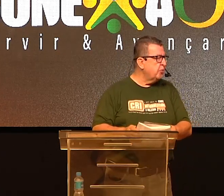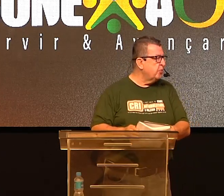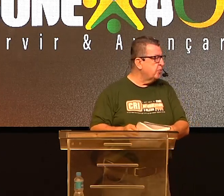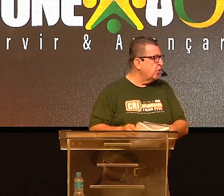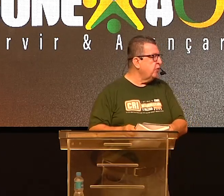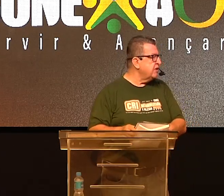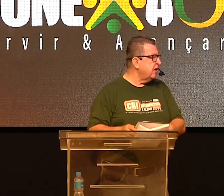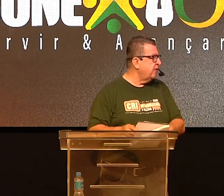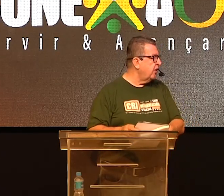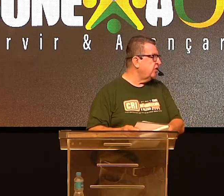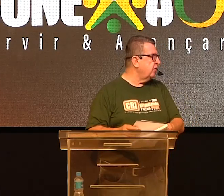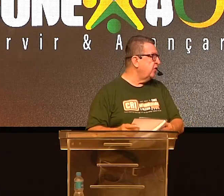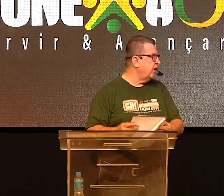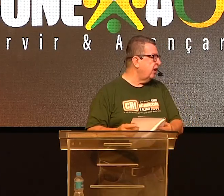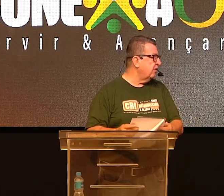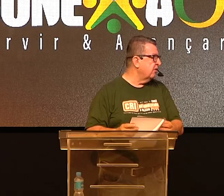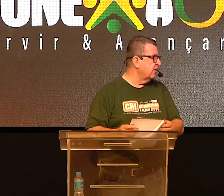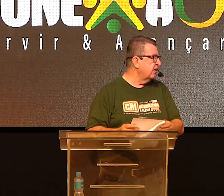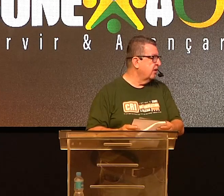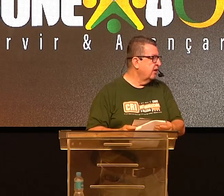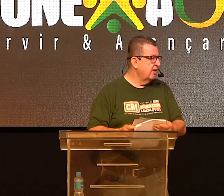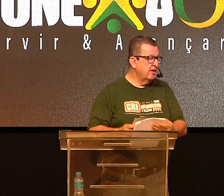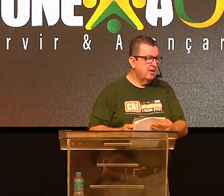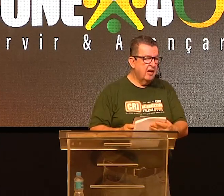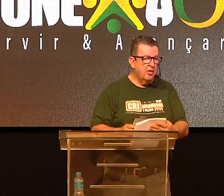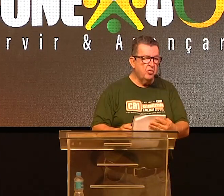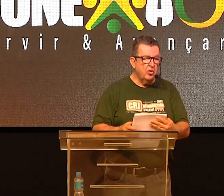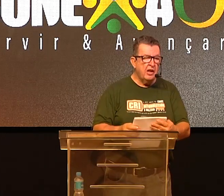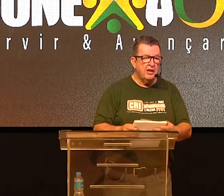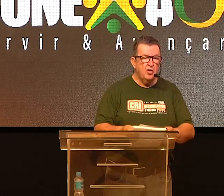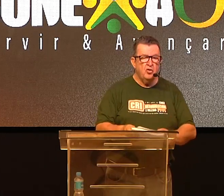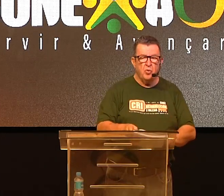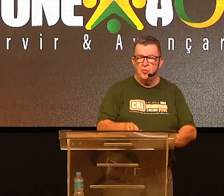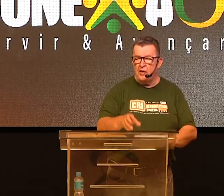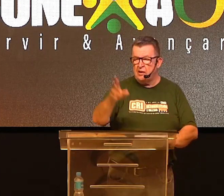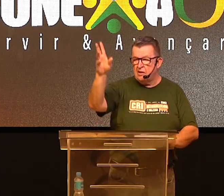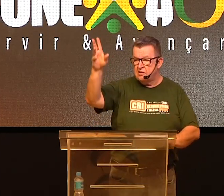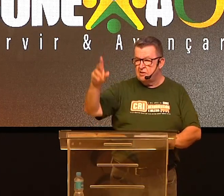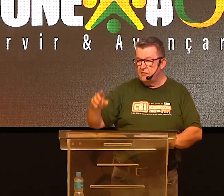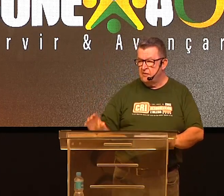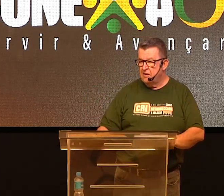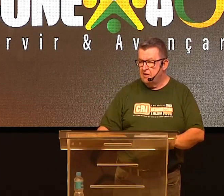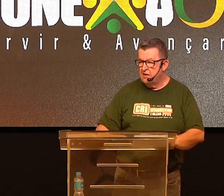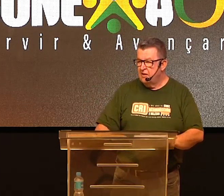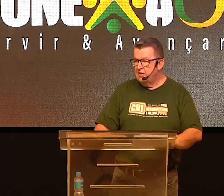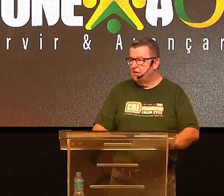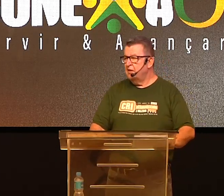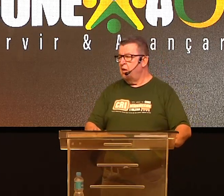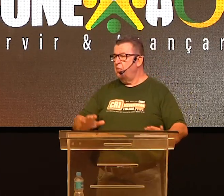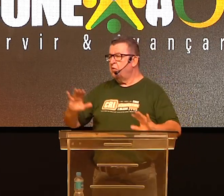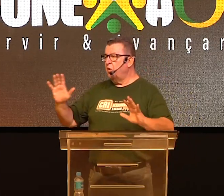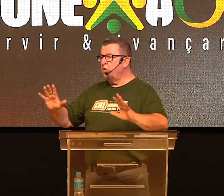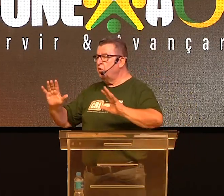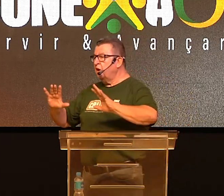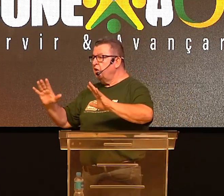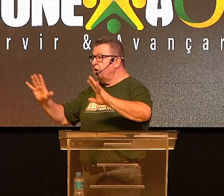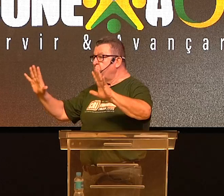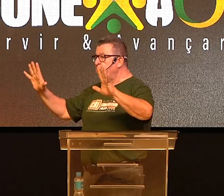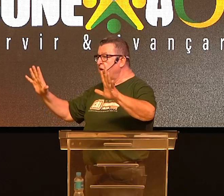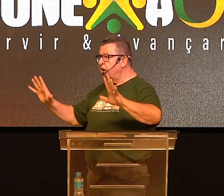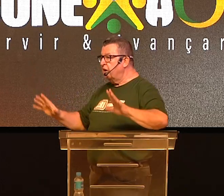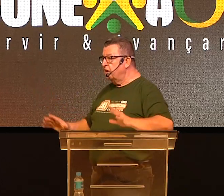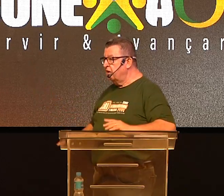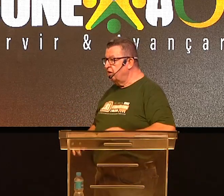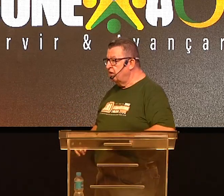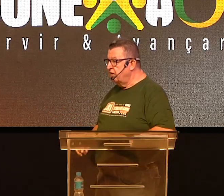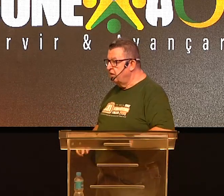Até profecia falsa fizeram. Contrataram os profetas. Neemias falou, eu não tenho tempo